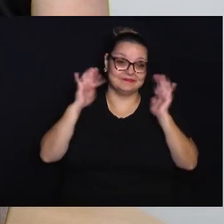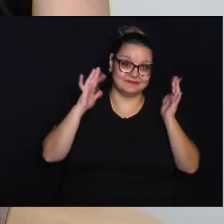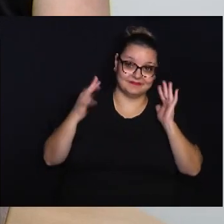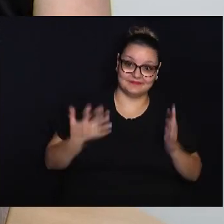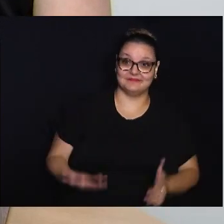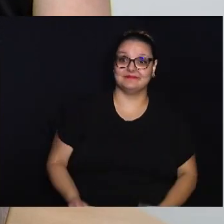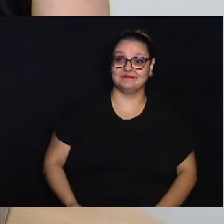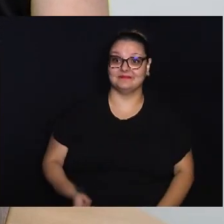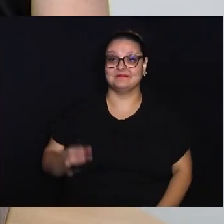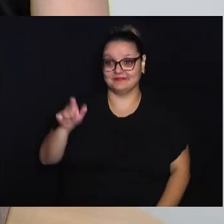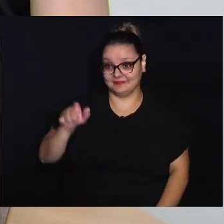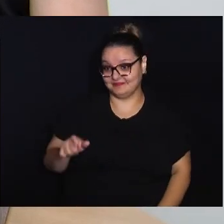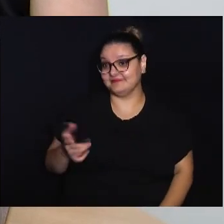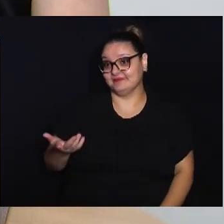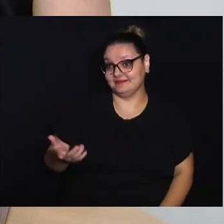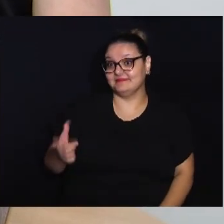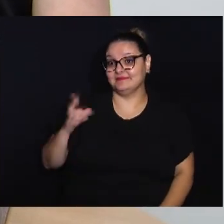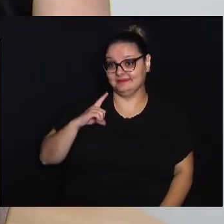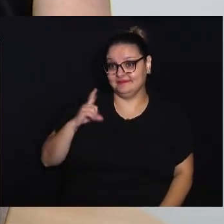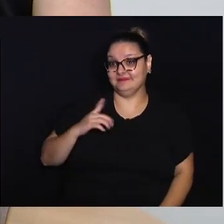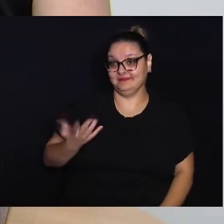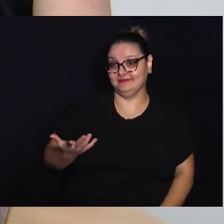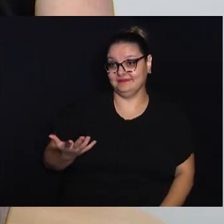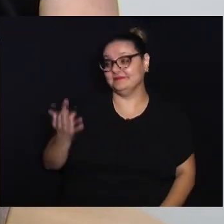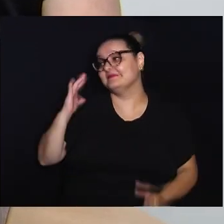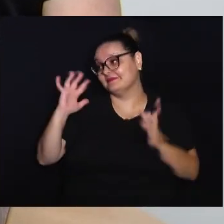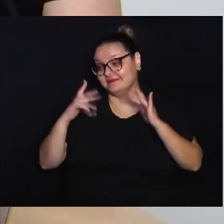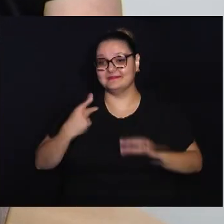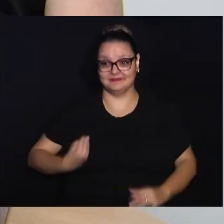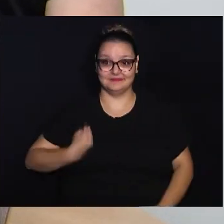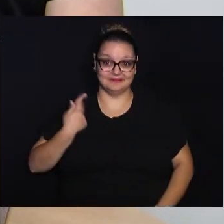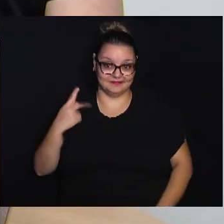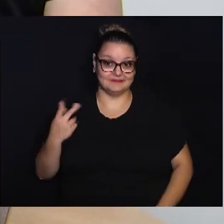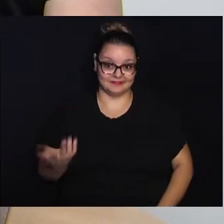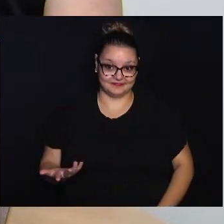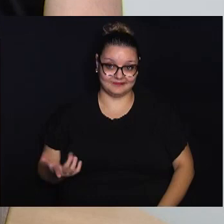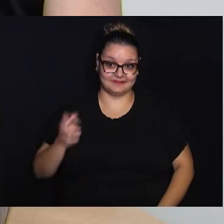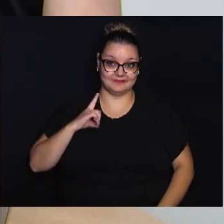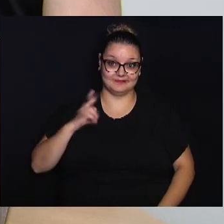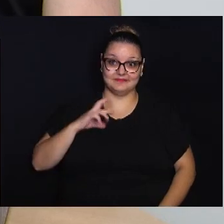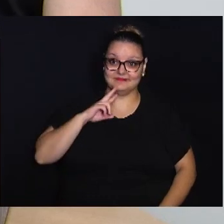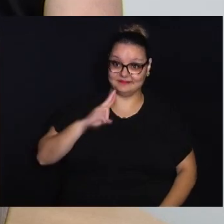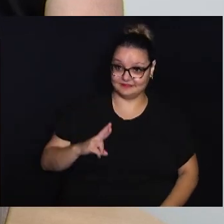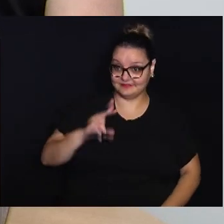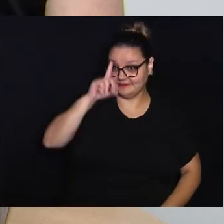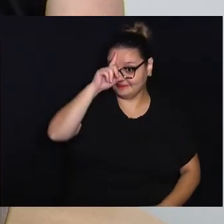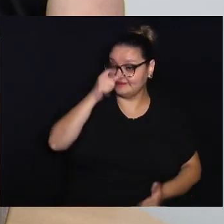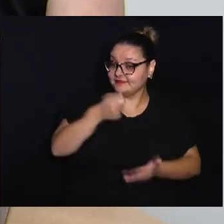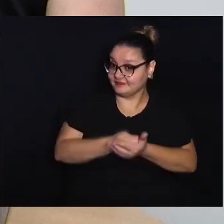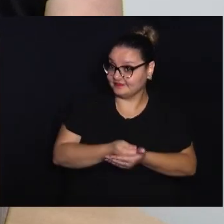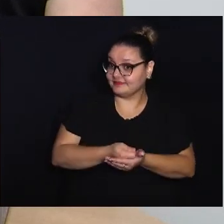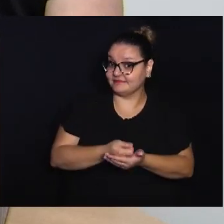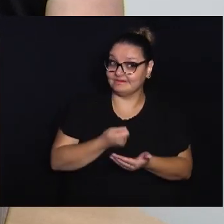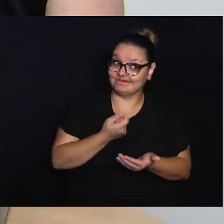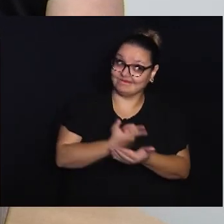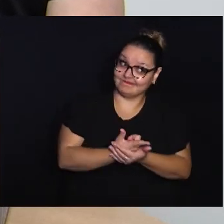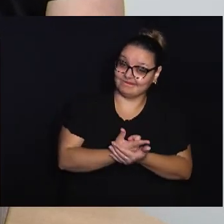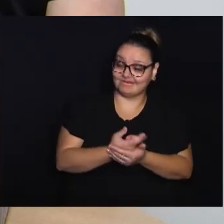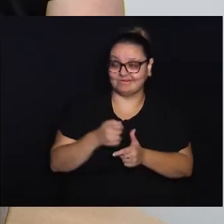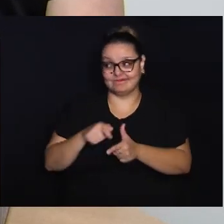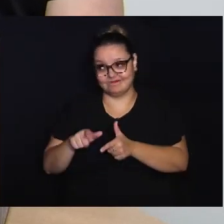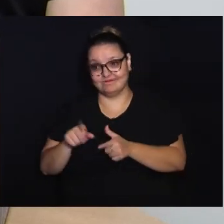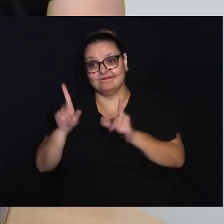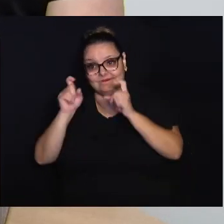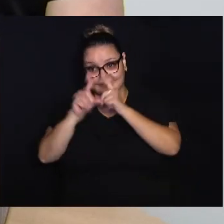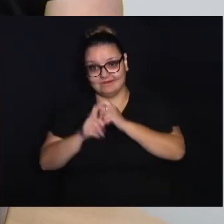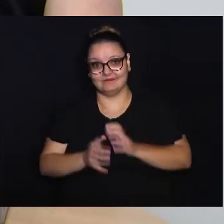aí do sonho que a pessoa, que o consumidor tenha, é o sonho de vida dele. E ter uma resposta definitiva sobre comprar ou